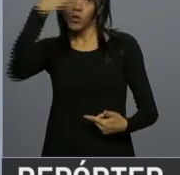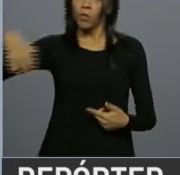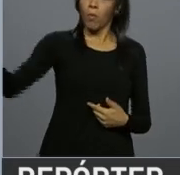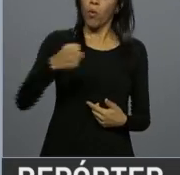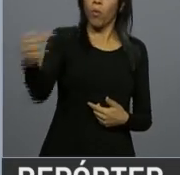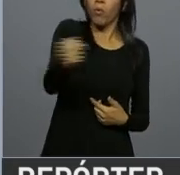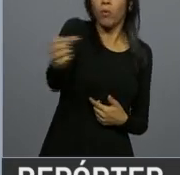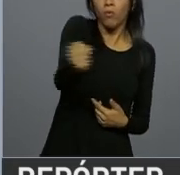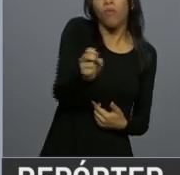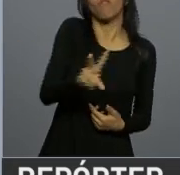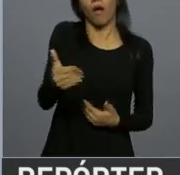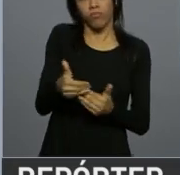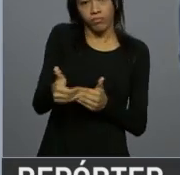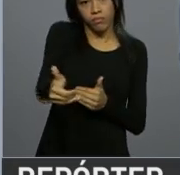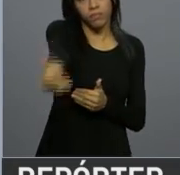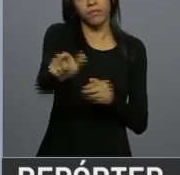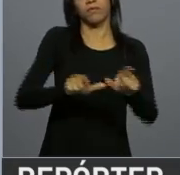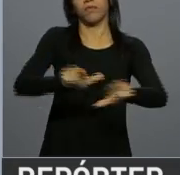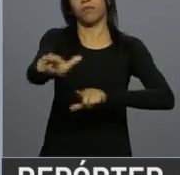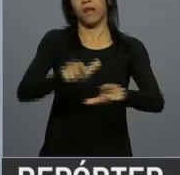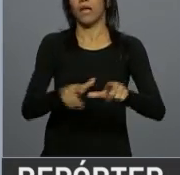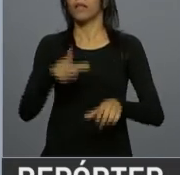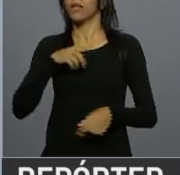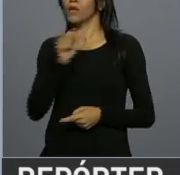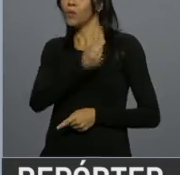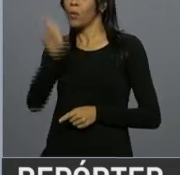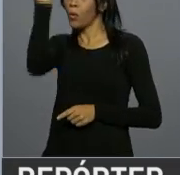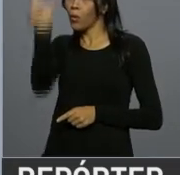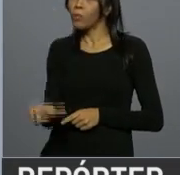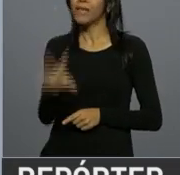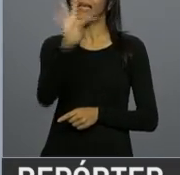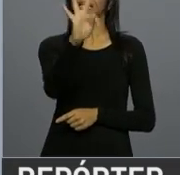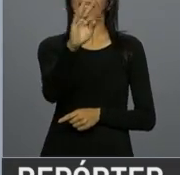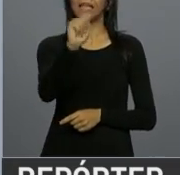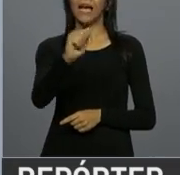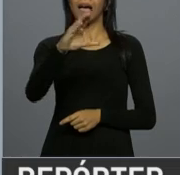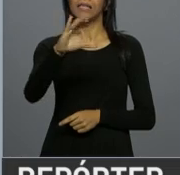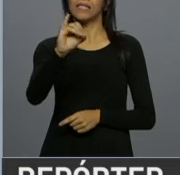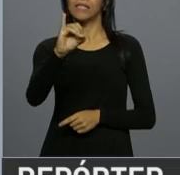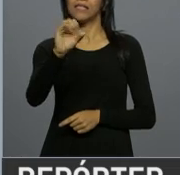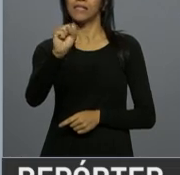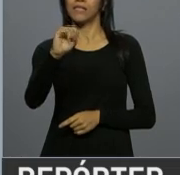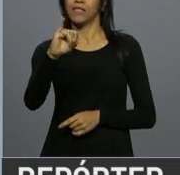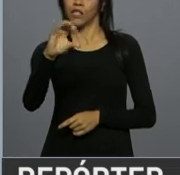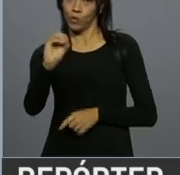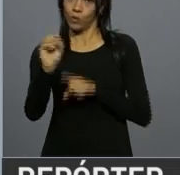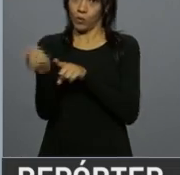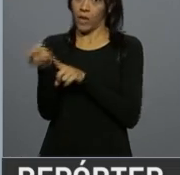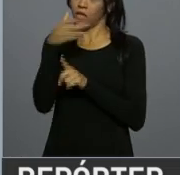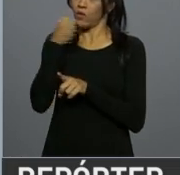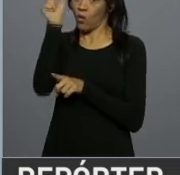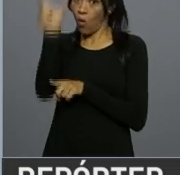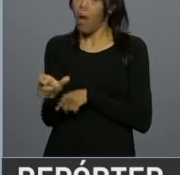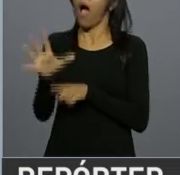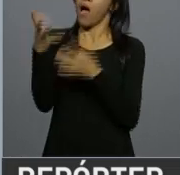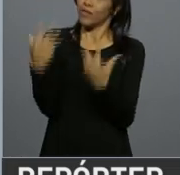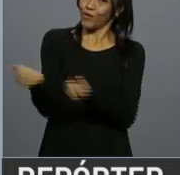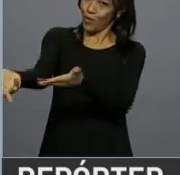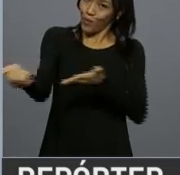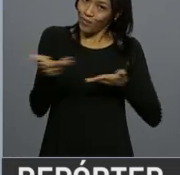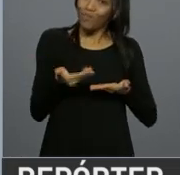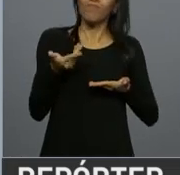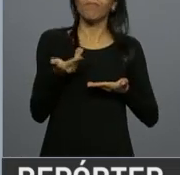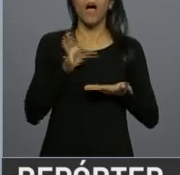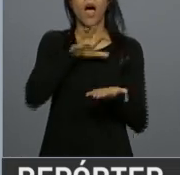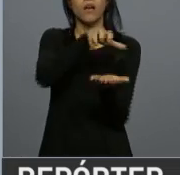tenho hoje já uma definição, que é o Tarcísio Godoy, que aceitou o nosso convite para assumir a